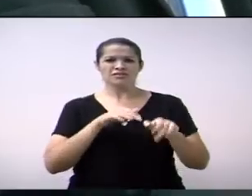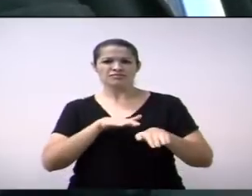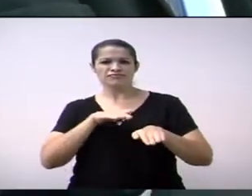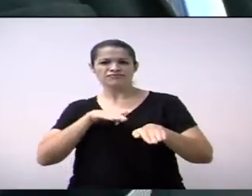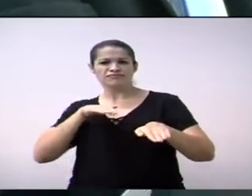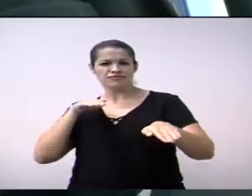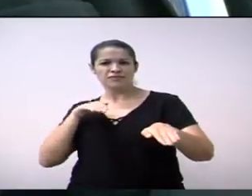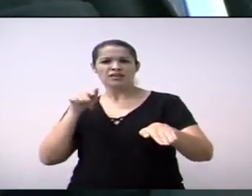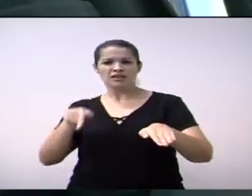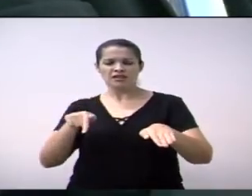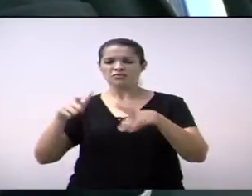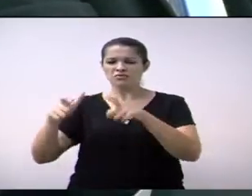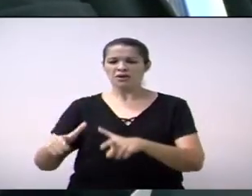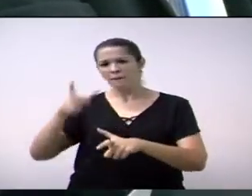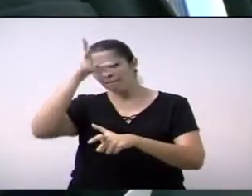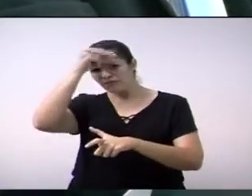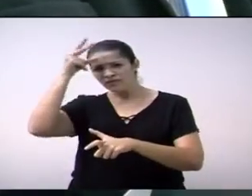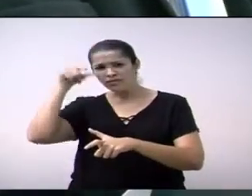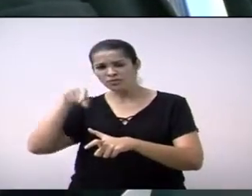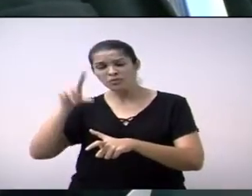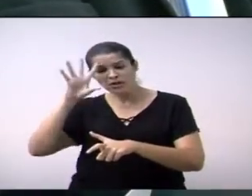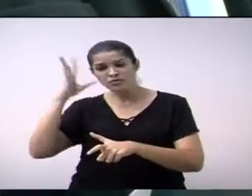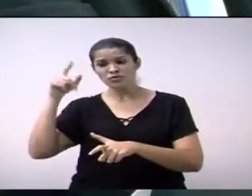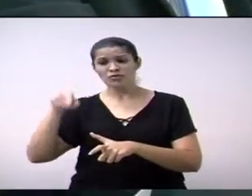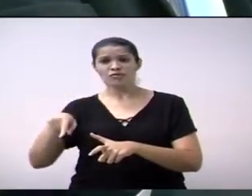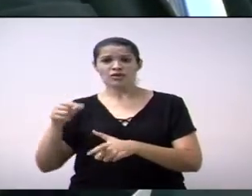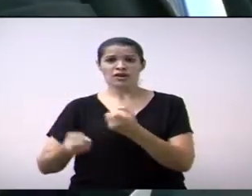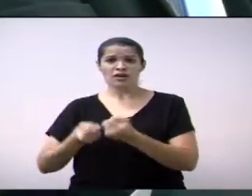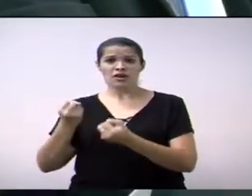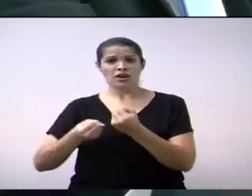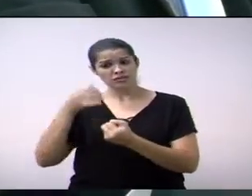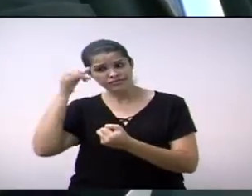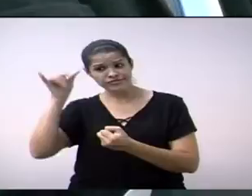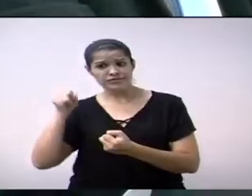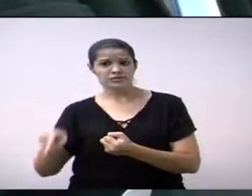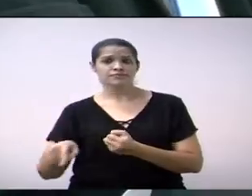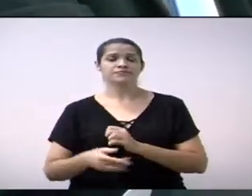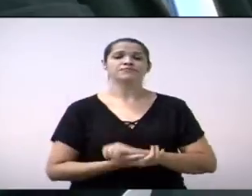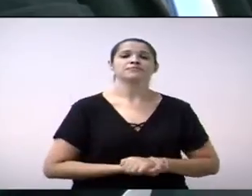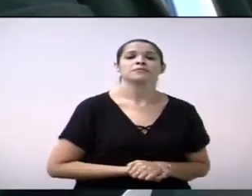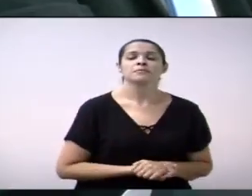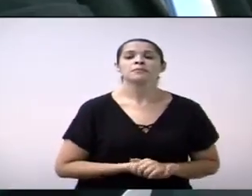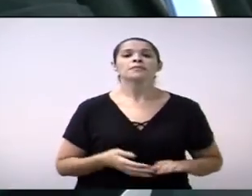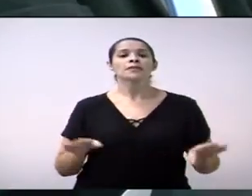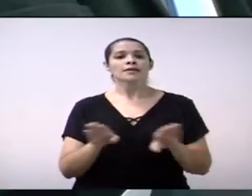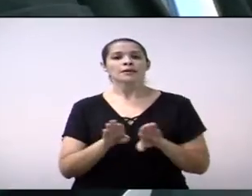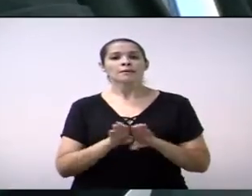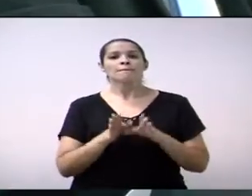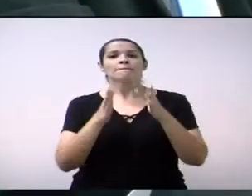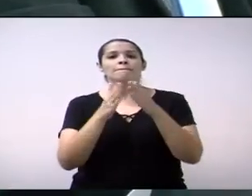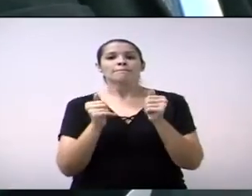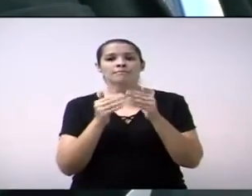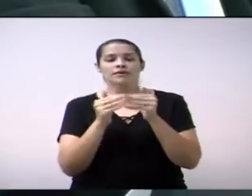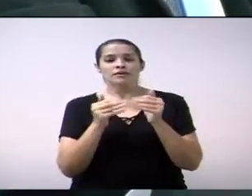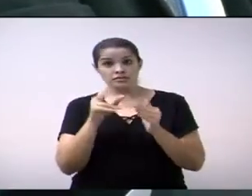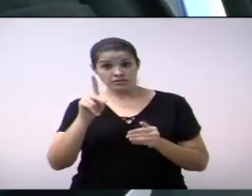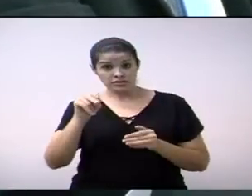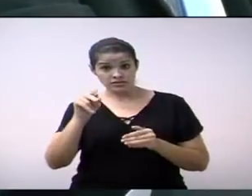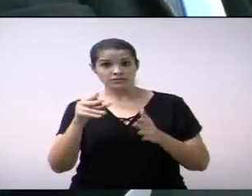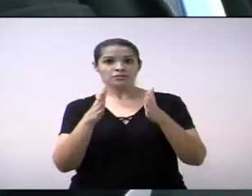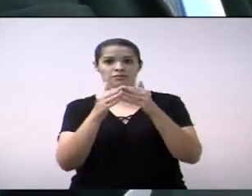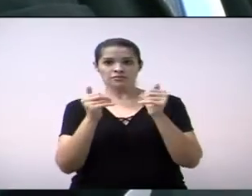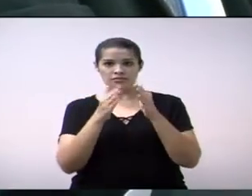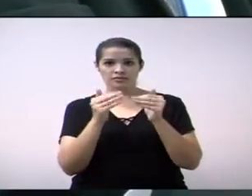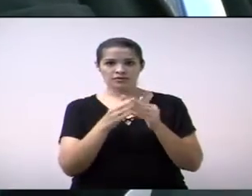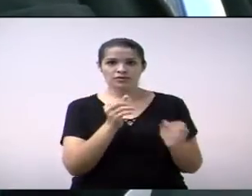da Prefeitura. De número 167, também do vereador Kiko Meschiati, sugerindo ao Executivo a construção de uma área recreativa para